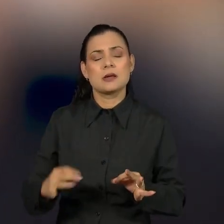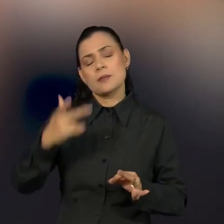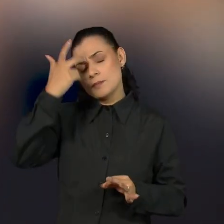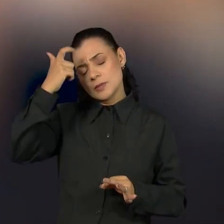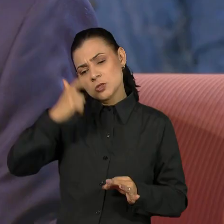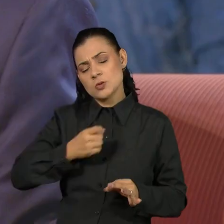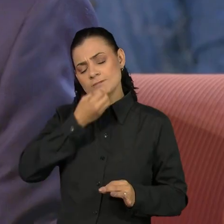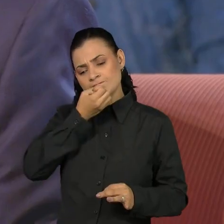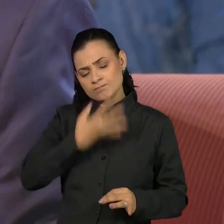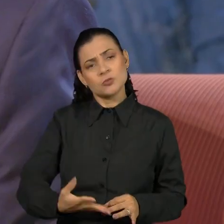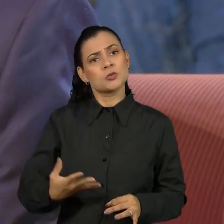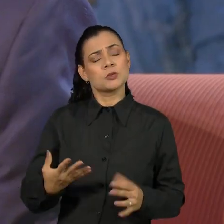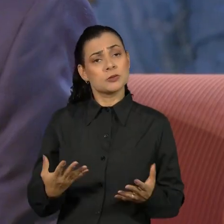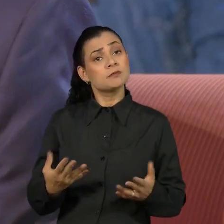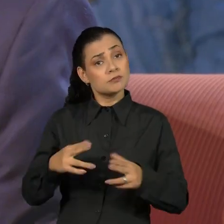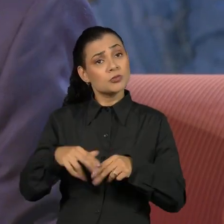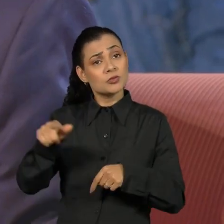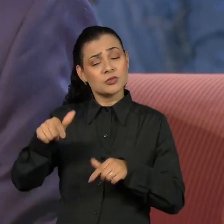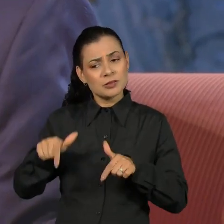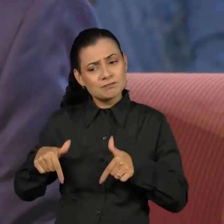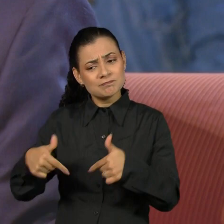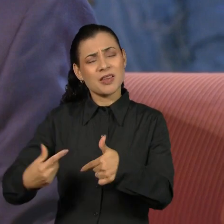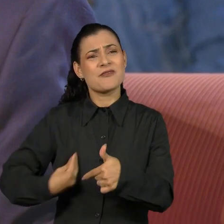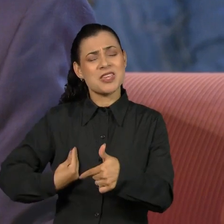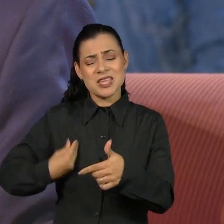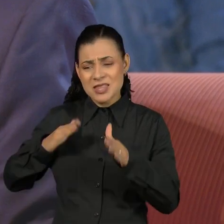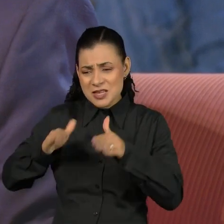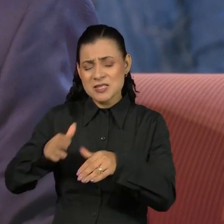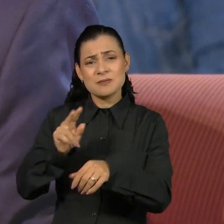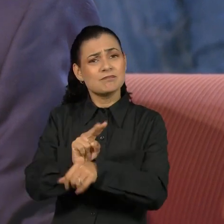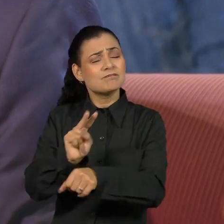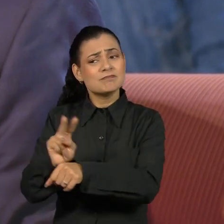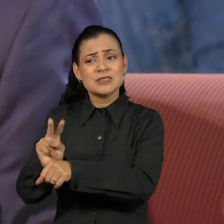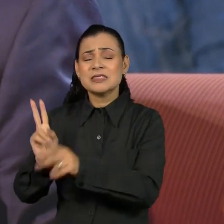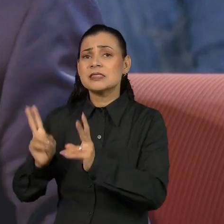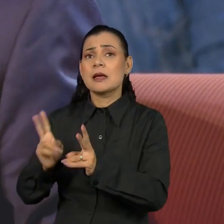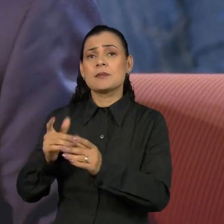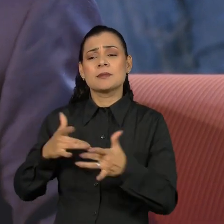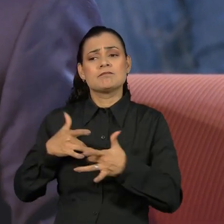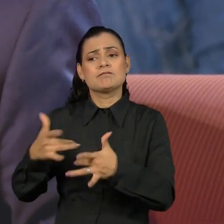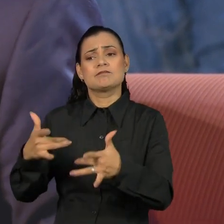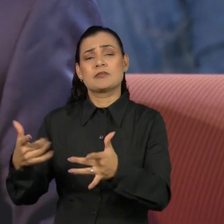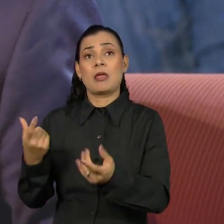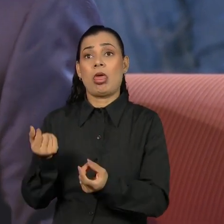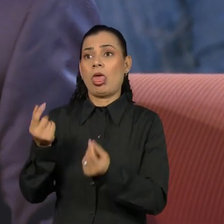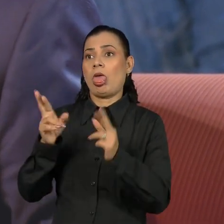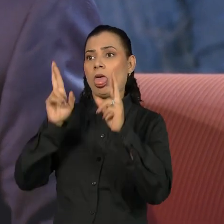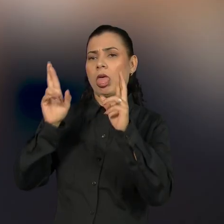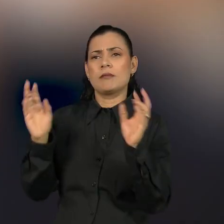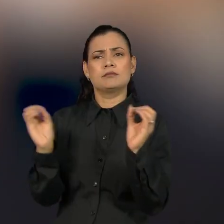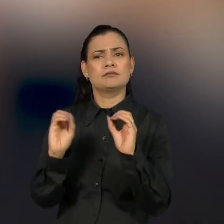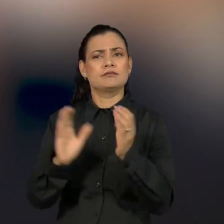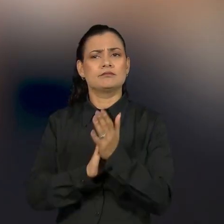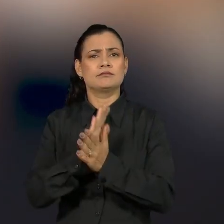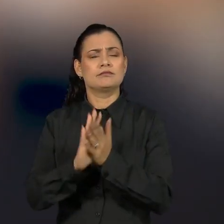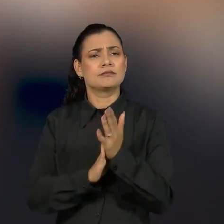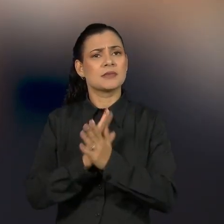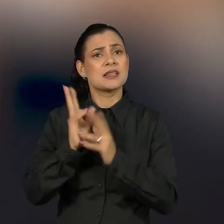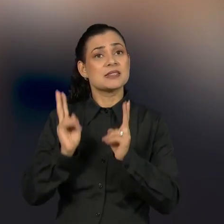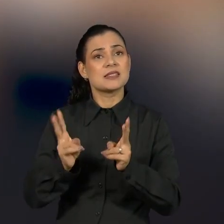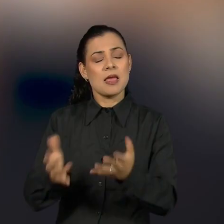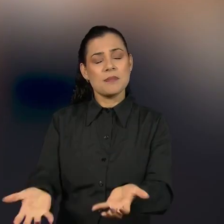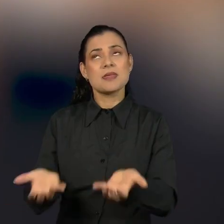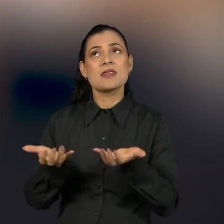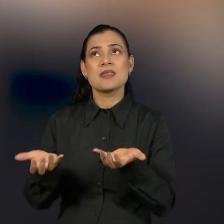proba e uma pessoa que dedicou uma vida inteira ao próximo sem nenhuma pretensão material, na verdade, que sempre